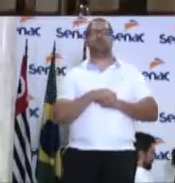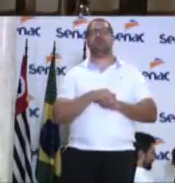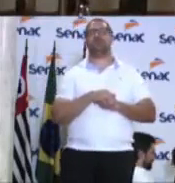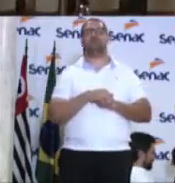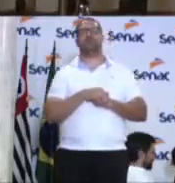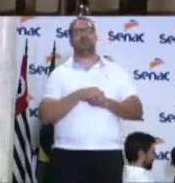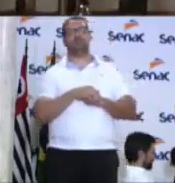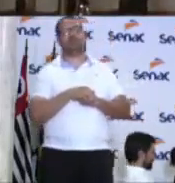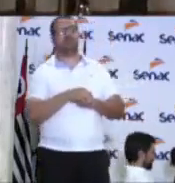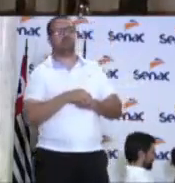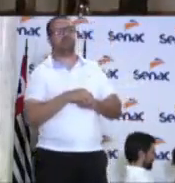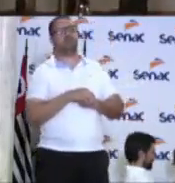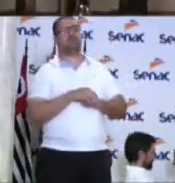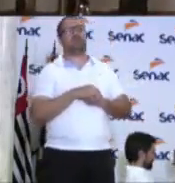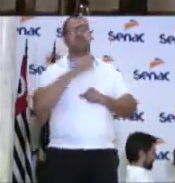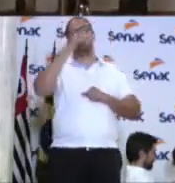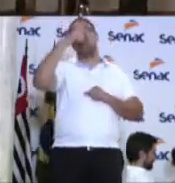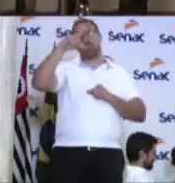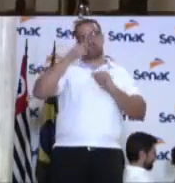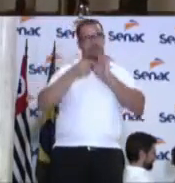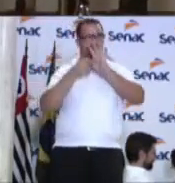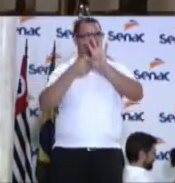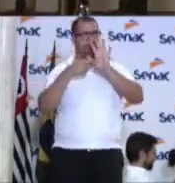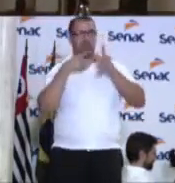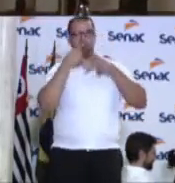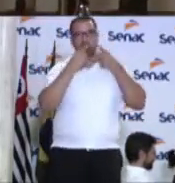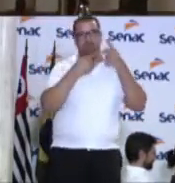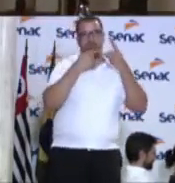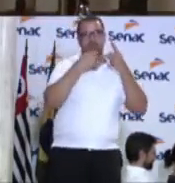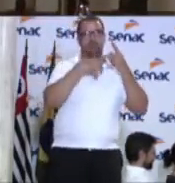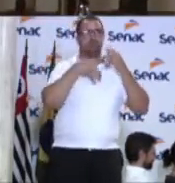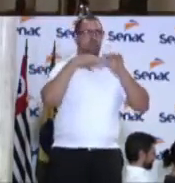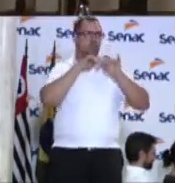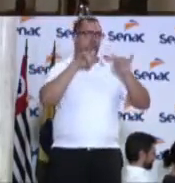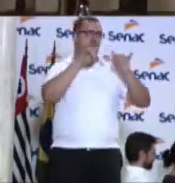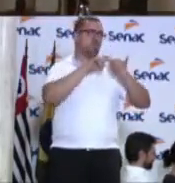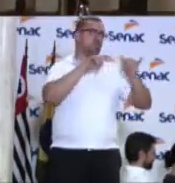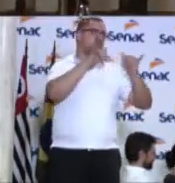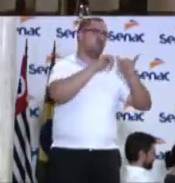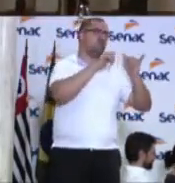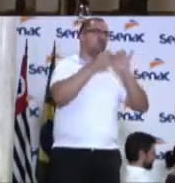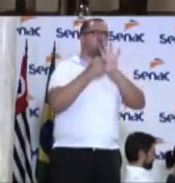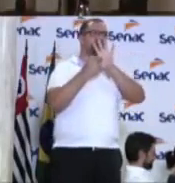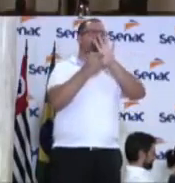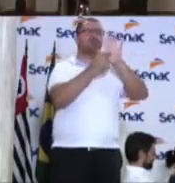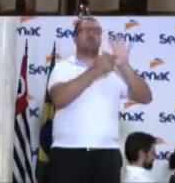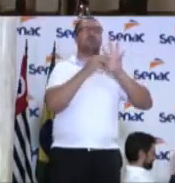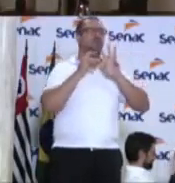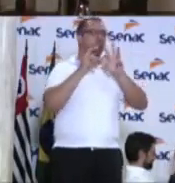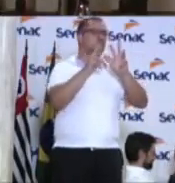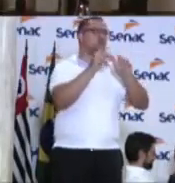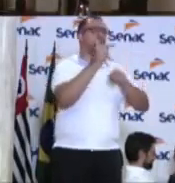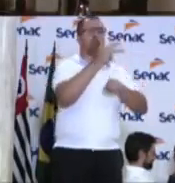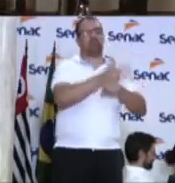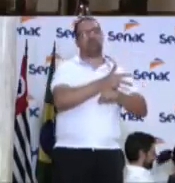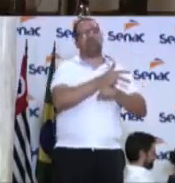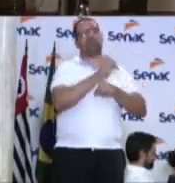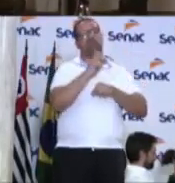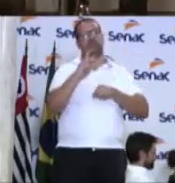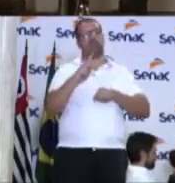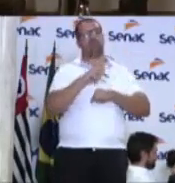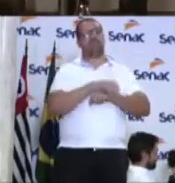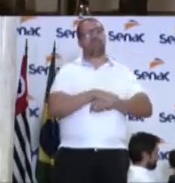Vamos então ver um outro case e a gente vai continuar falando com todo mundo, assim que a gente exibir todos os cases.